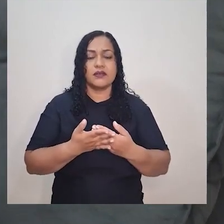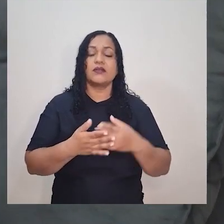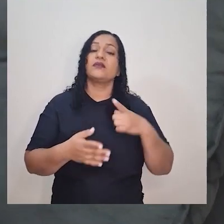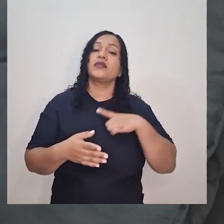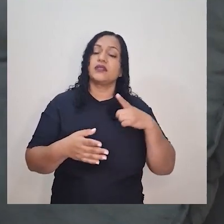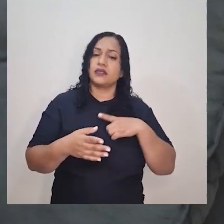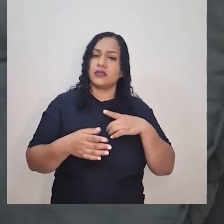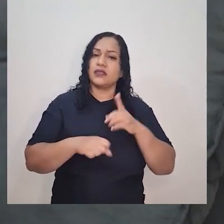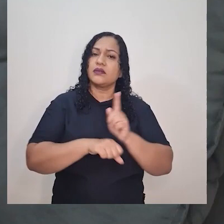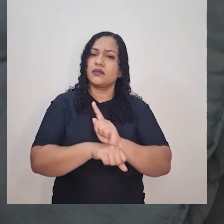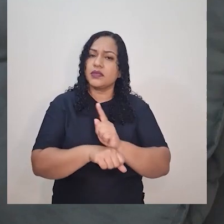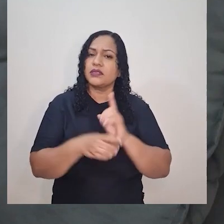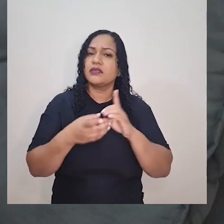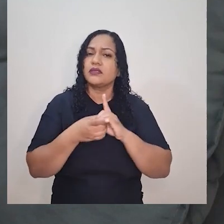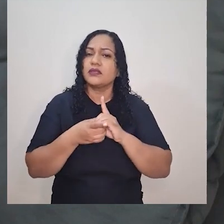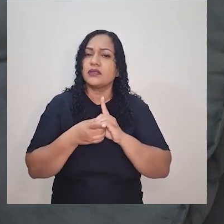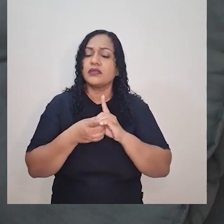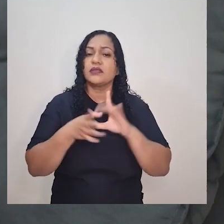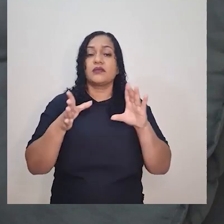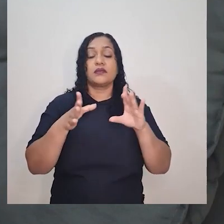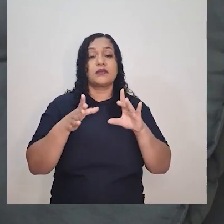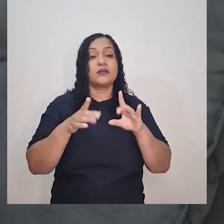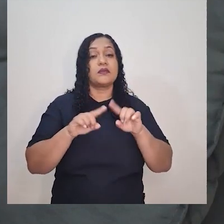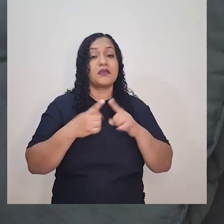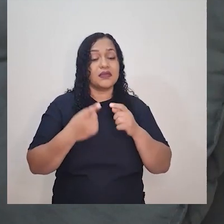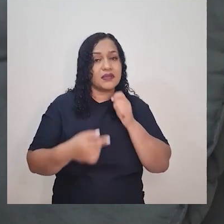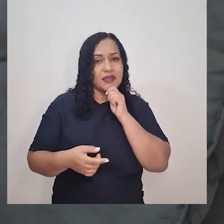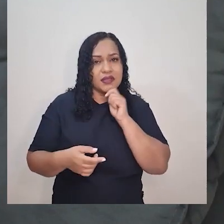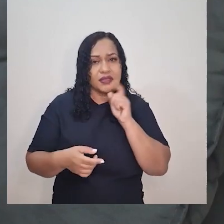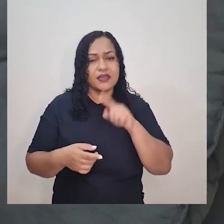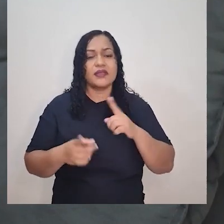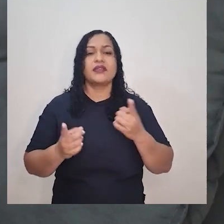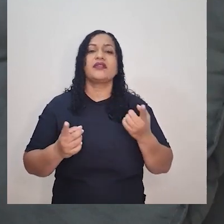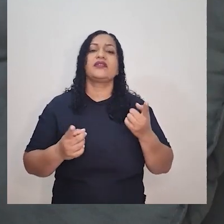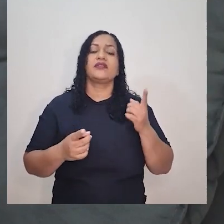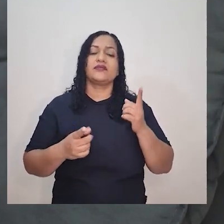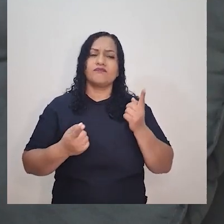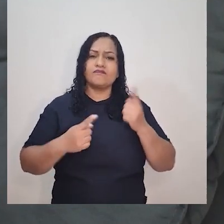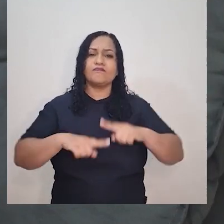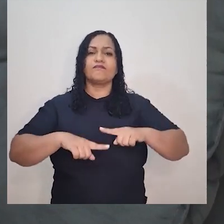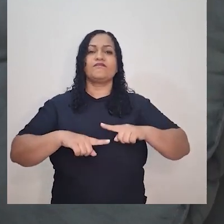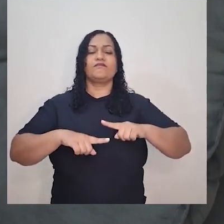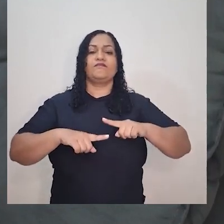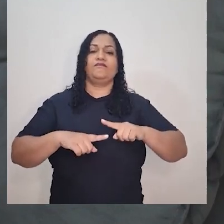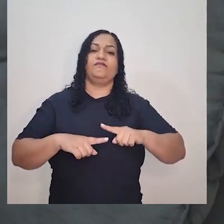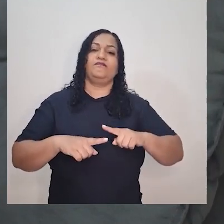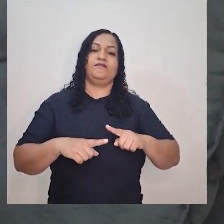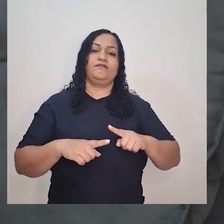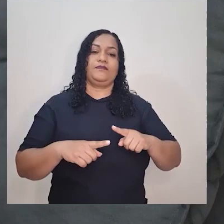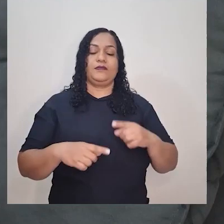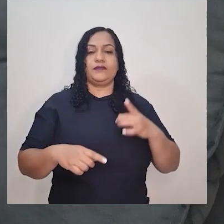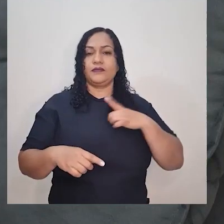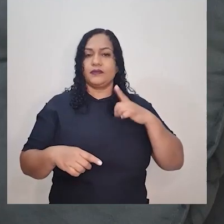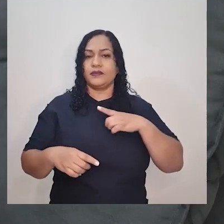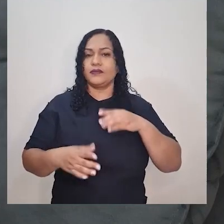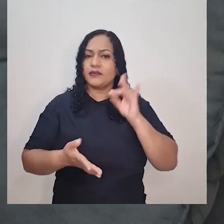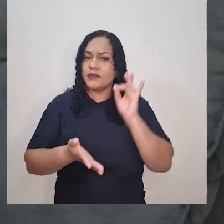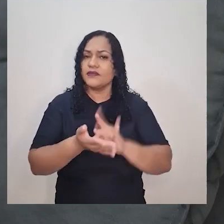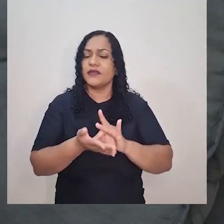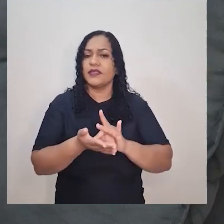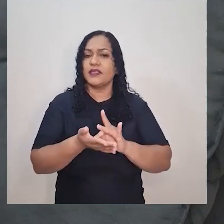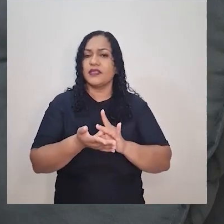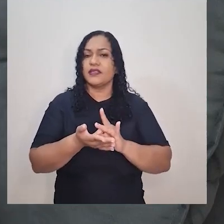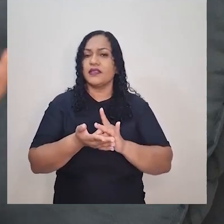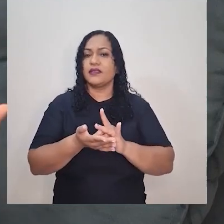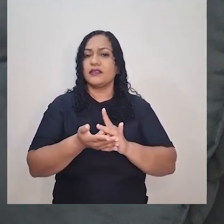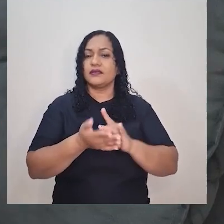gestão democrática como princípio, ainda é um grande desafio implementá-la no ambiente escolar. Por quê?